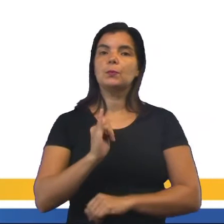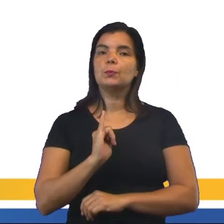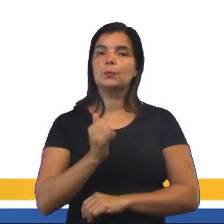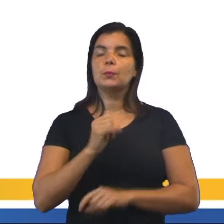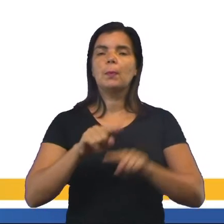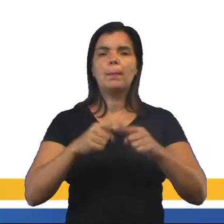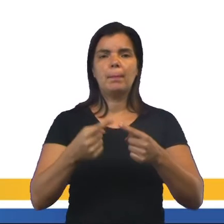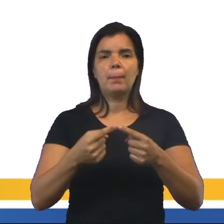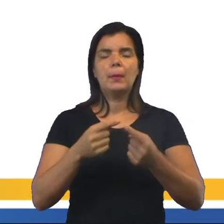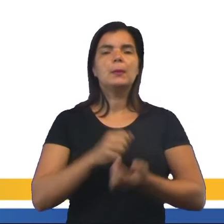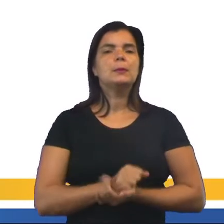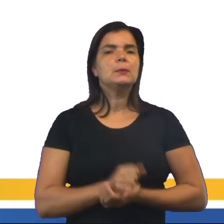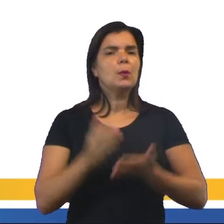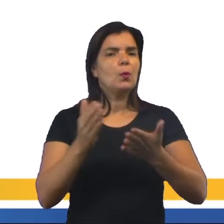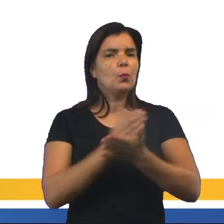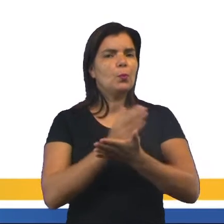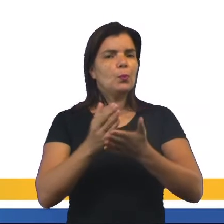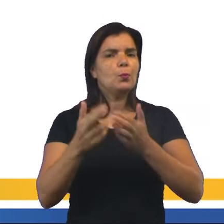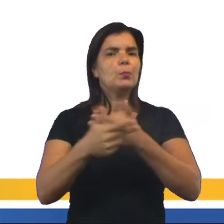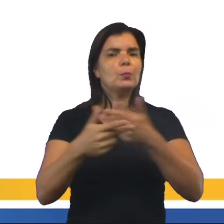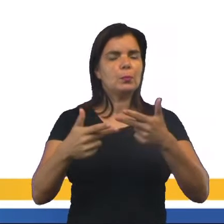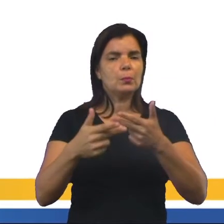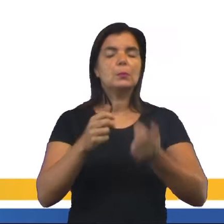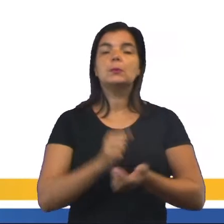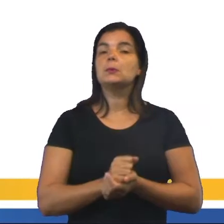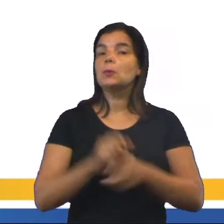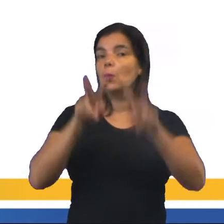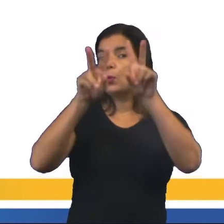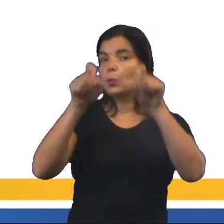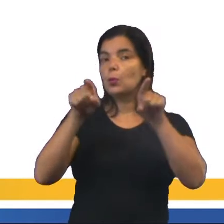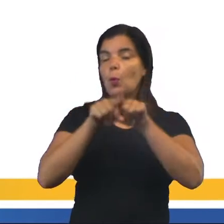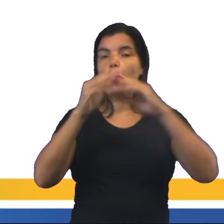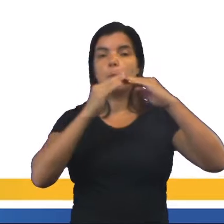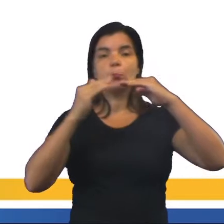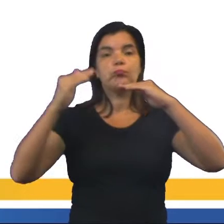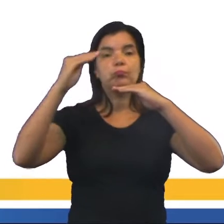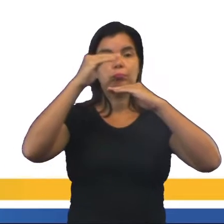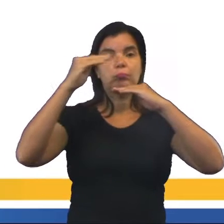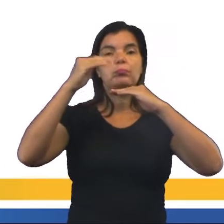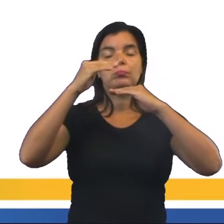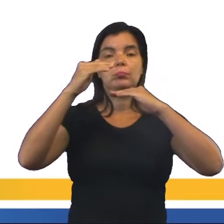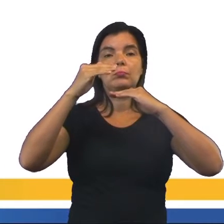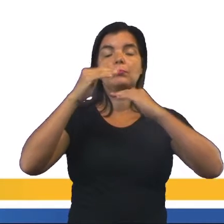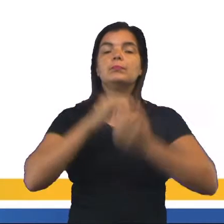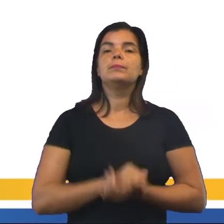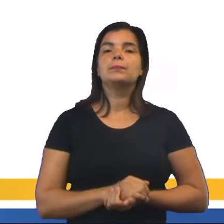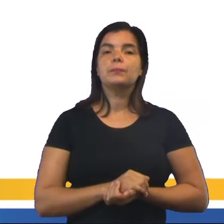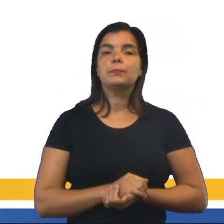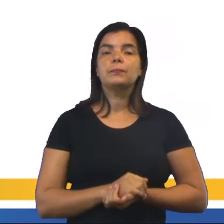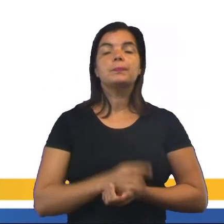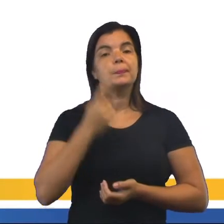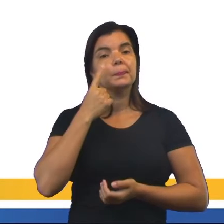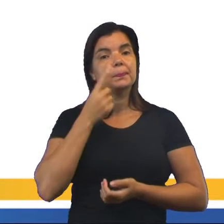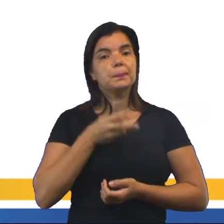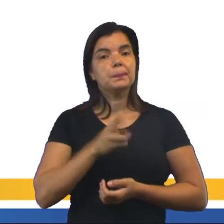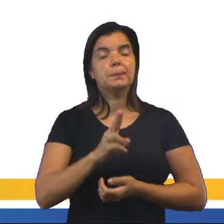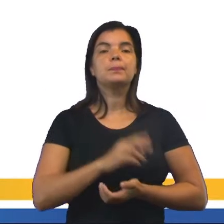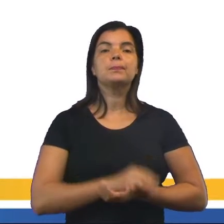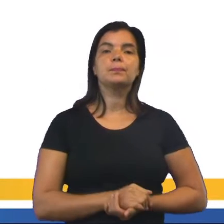Mas algumas vezes a gente pode encontrar o tema na parte de cima do diagrama. Continuando,